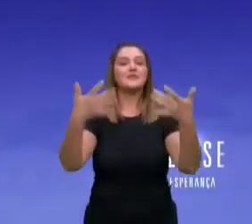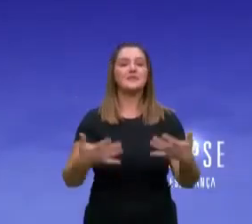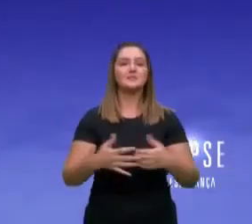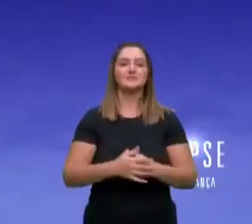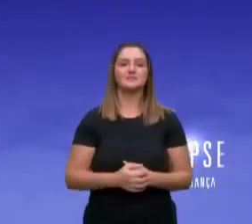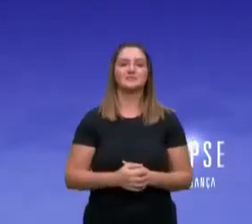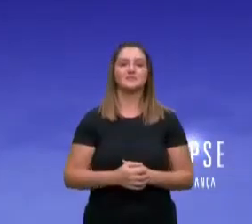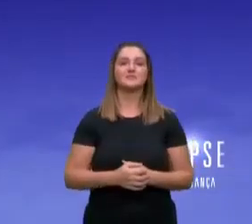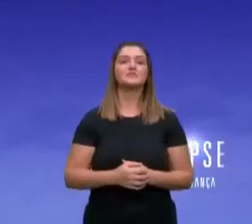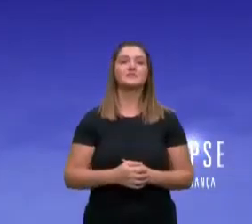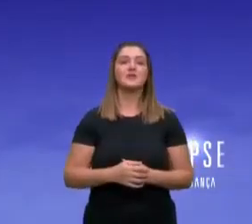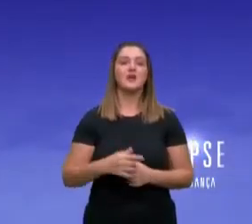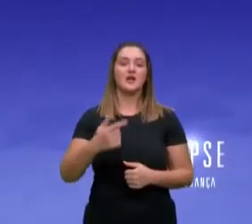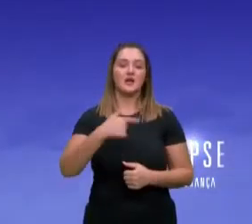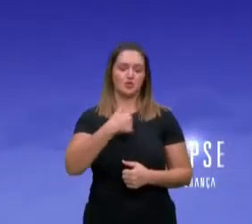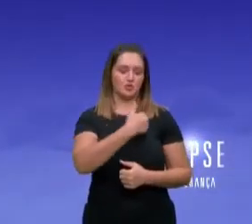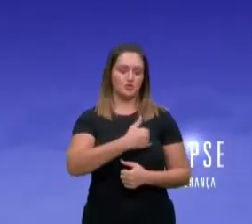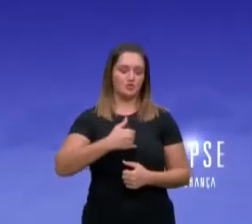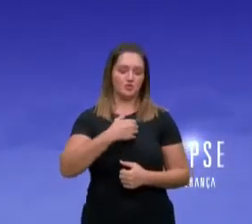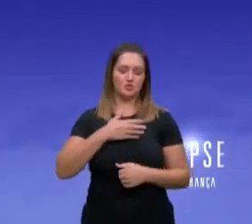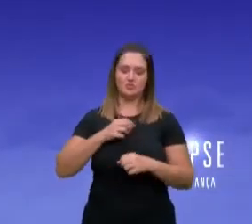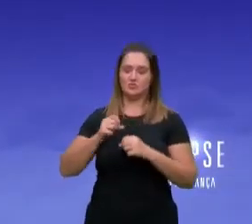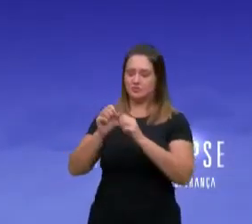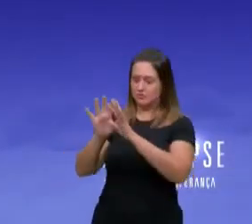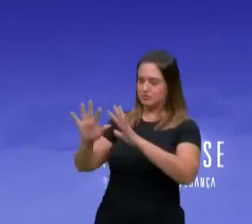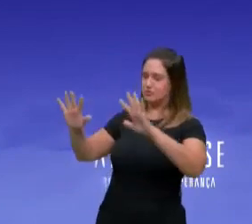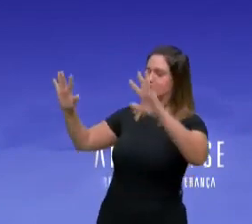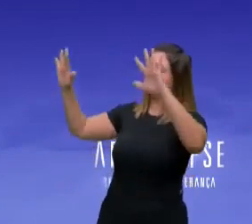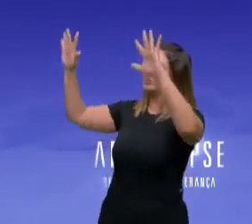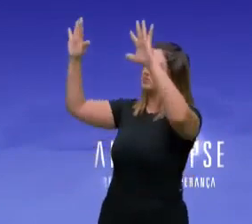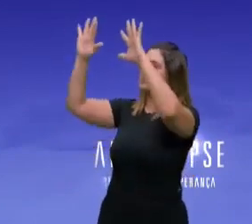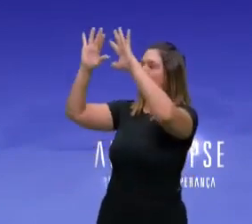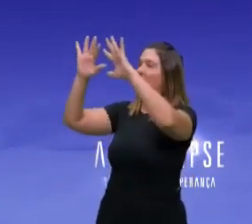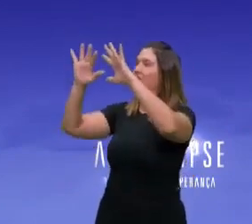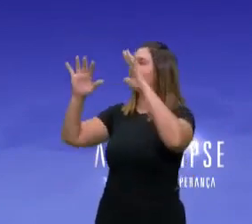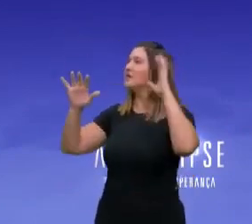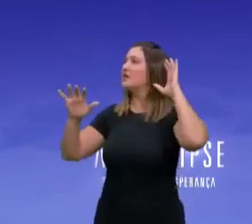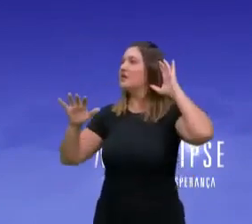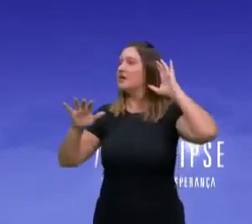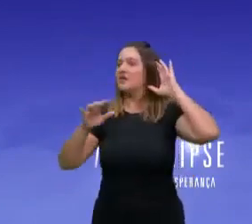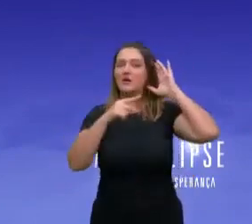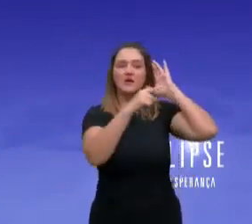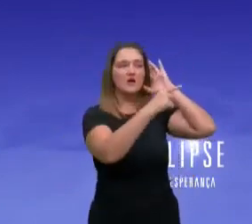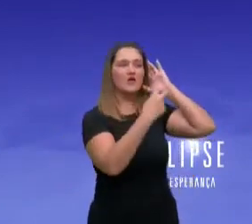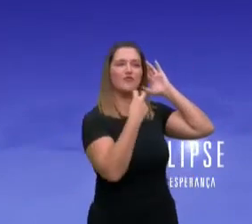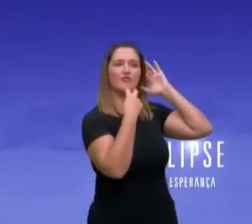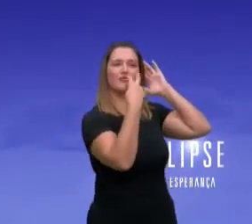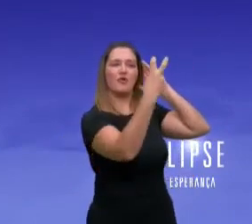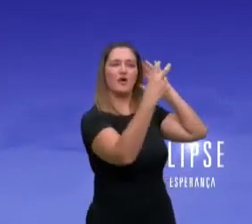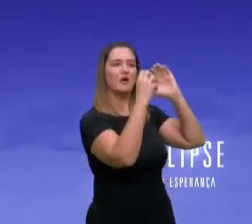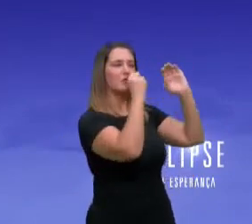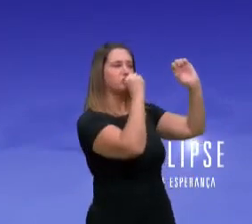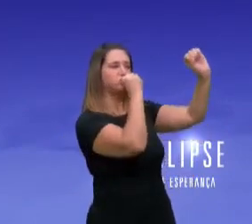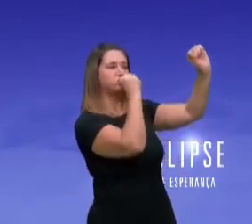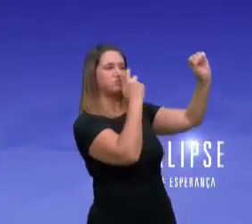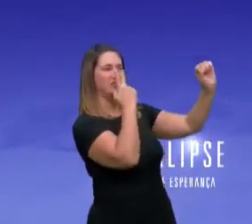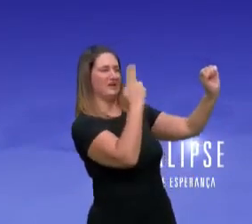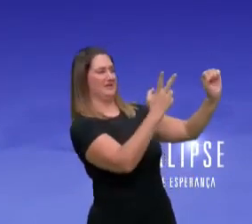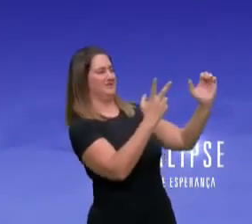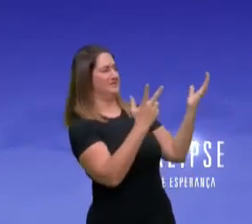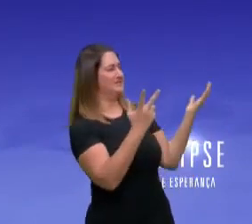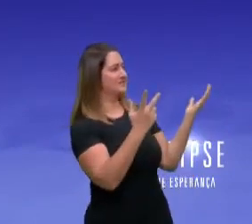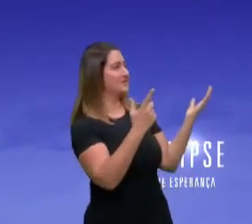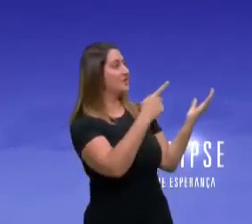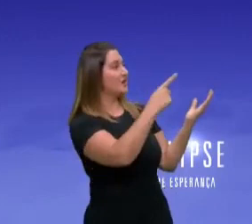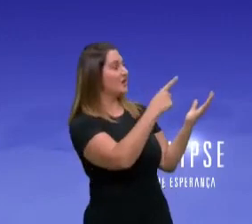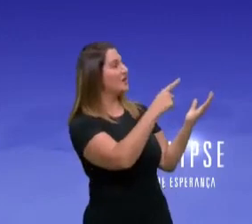assim, achei-me espírito no dia do Senhor, e ouvi por detrás de mim grande voz como de trombeta, dizendo, o que vês, escreve